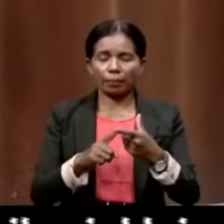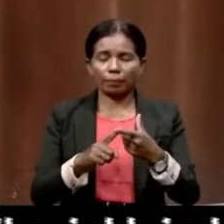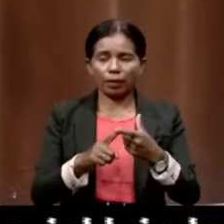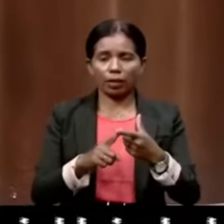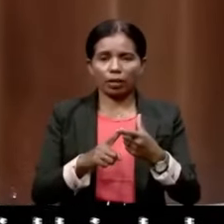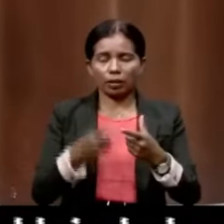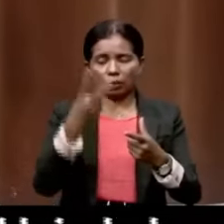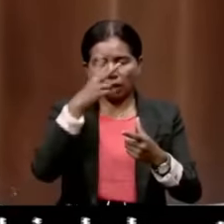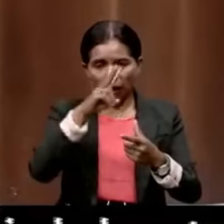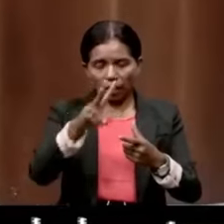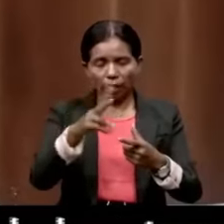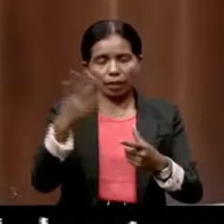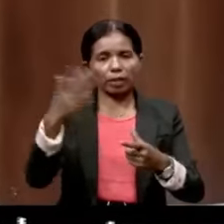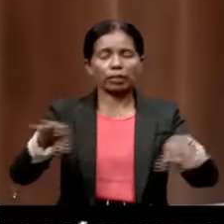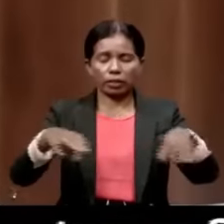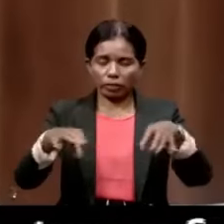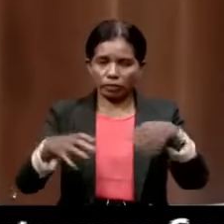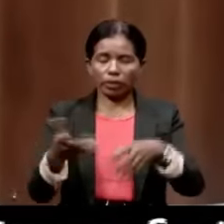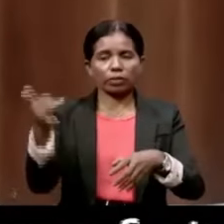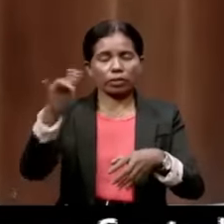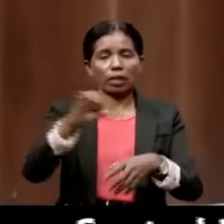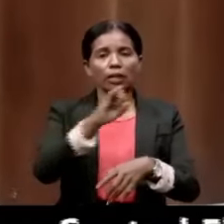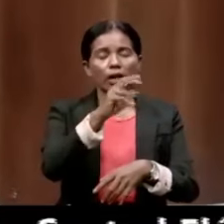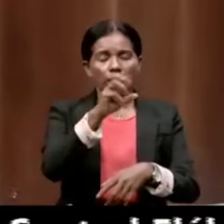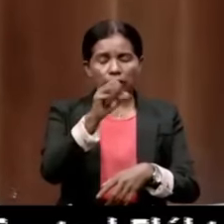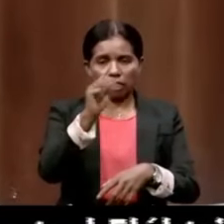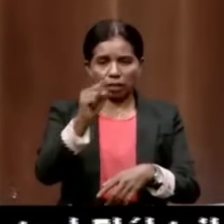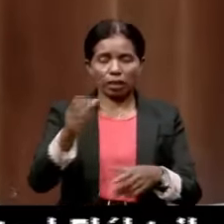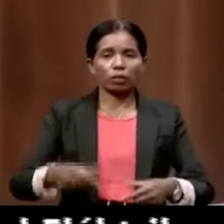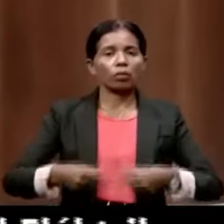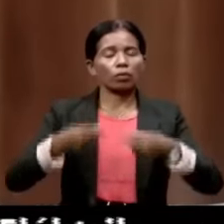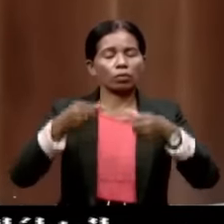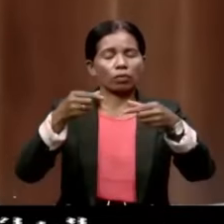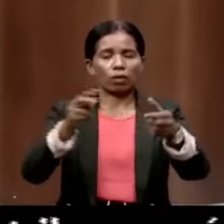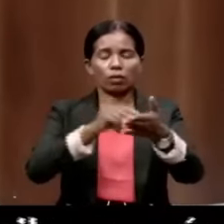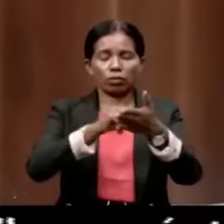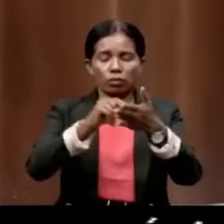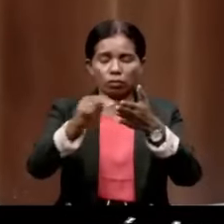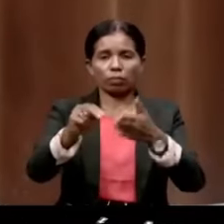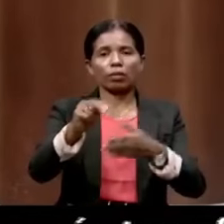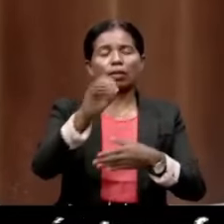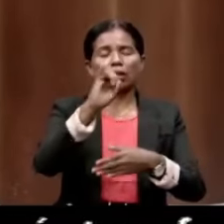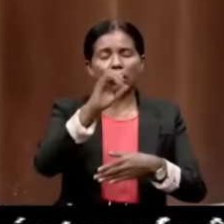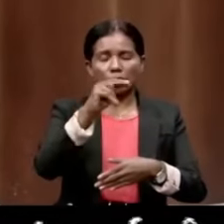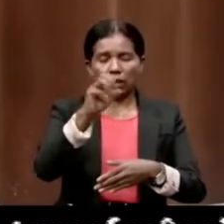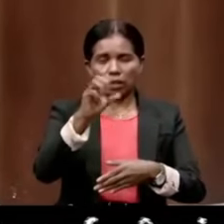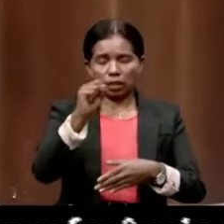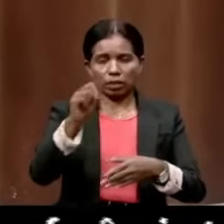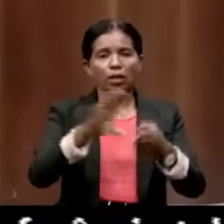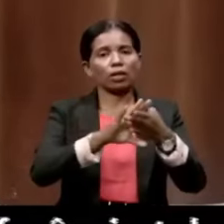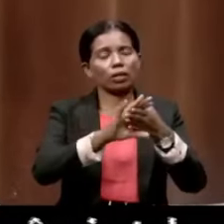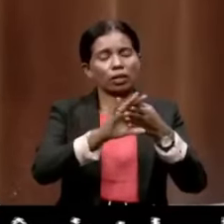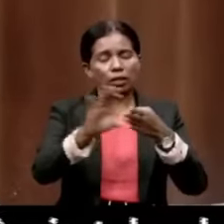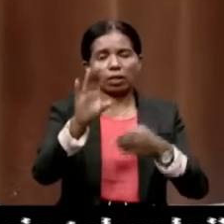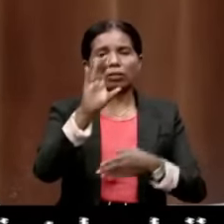upgrade o sistema, ato não é INSS bele atribui número de identidade de segurança social no cartão de identidade